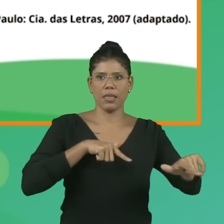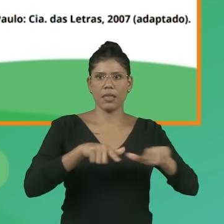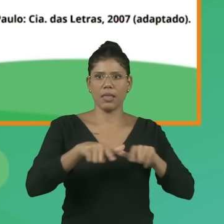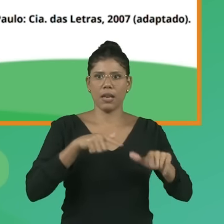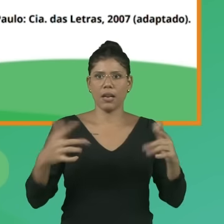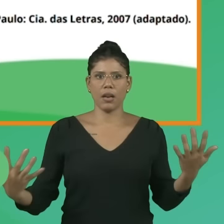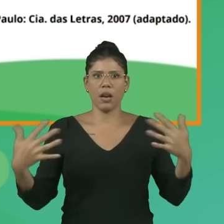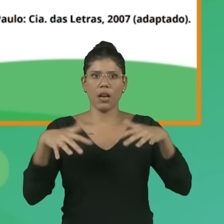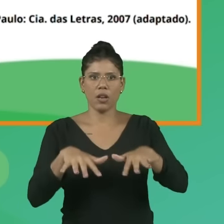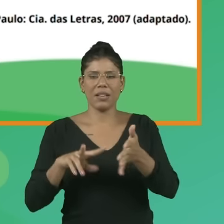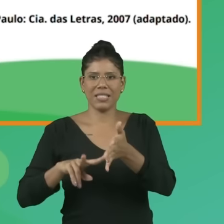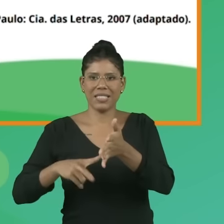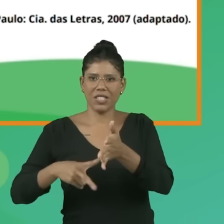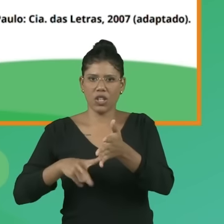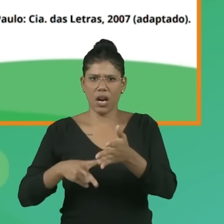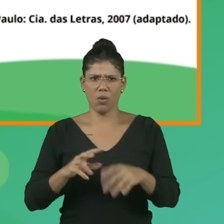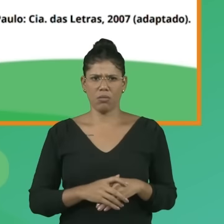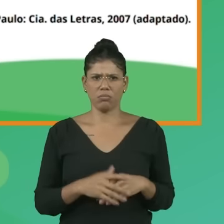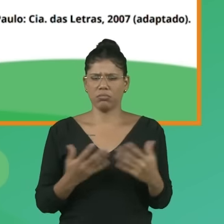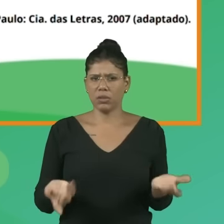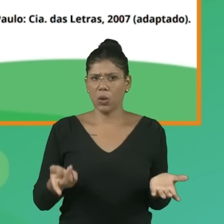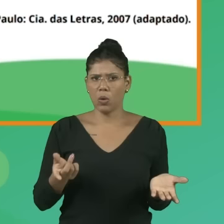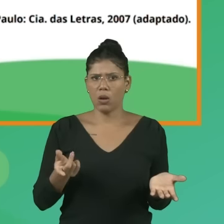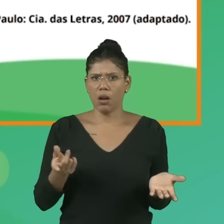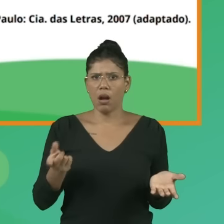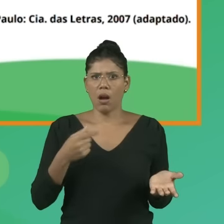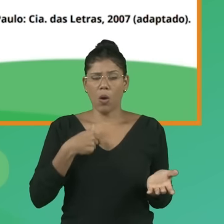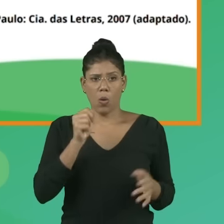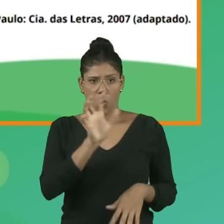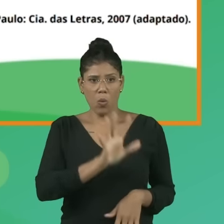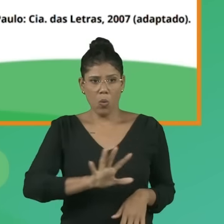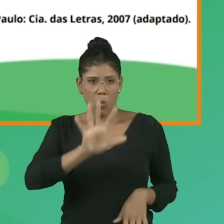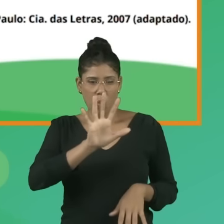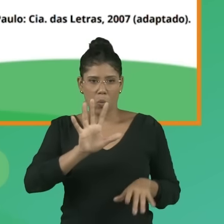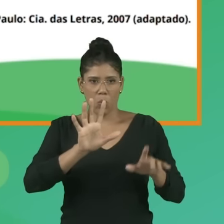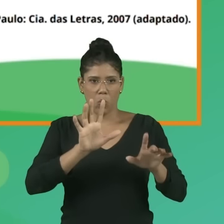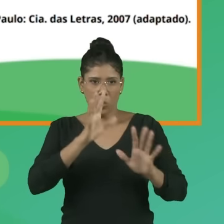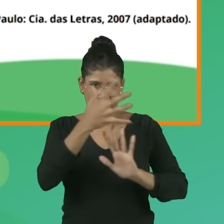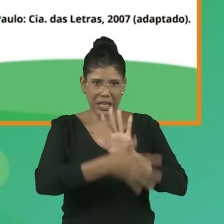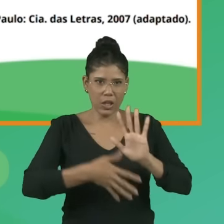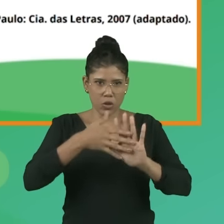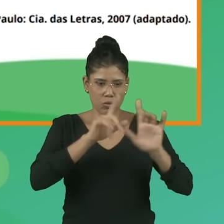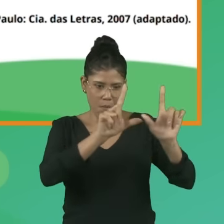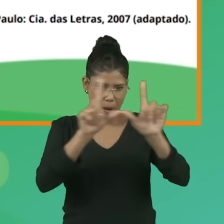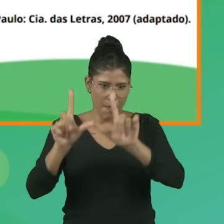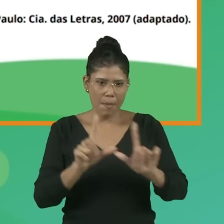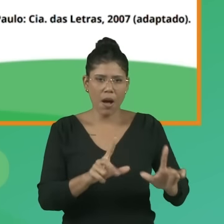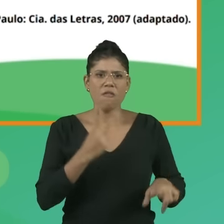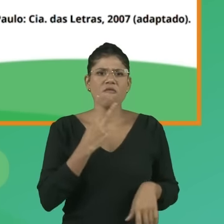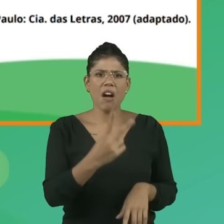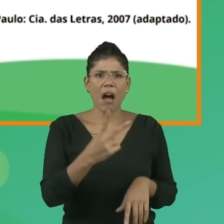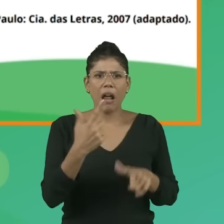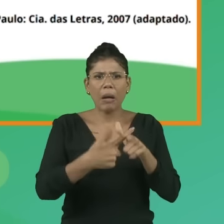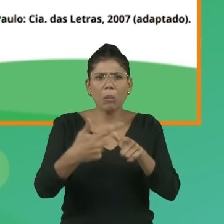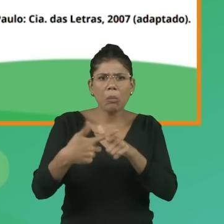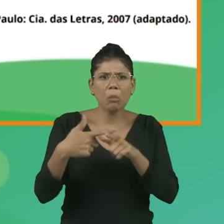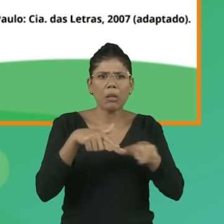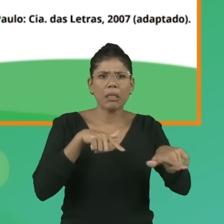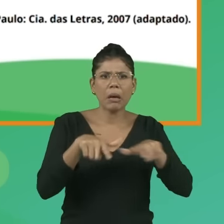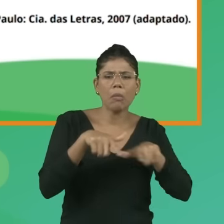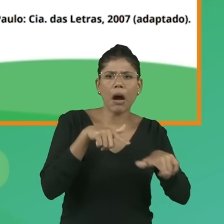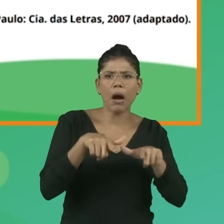sindical? Em algum momento, essa criança, contando essa parte da infância dela, fala da questão de conflito de trabalho,